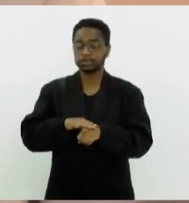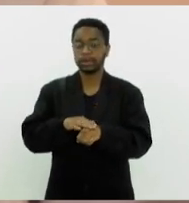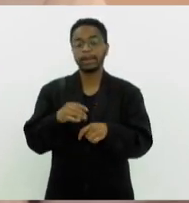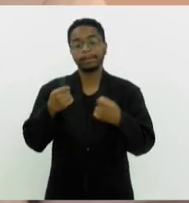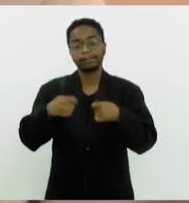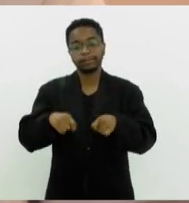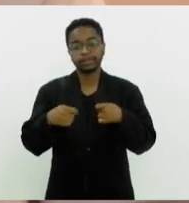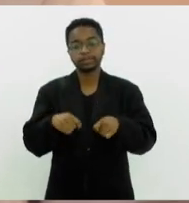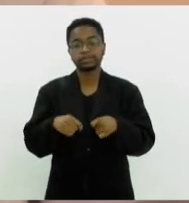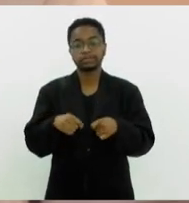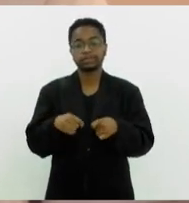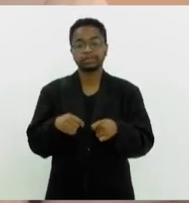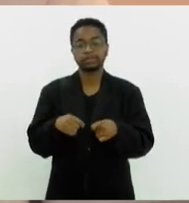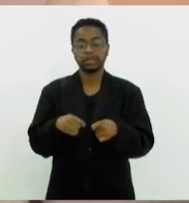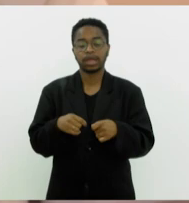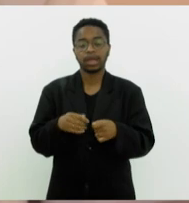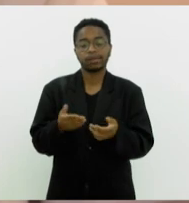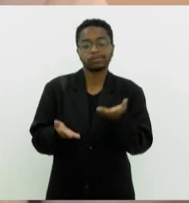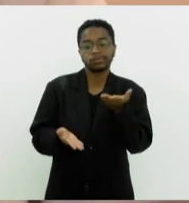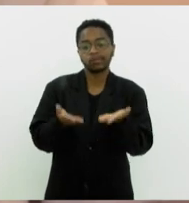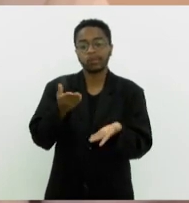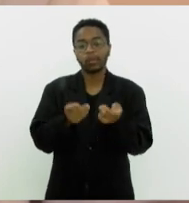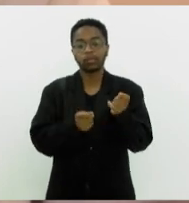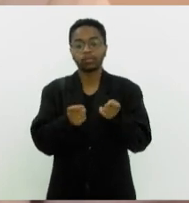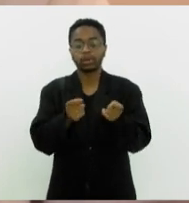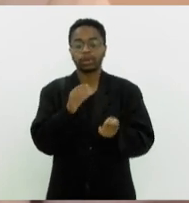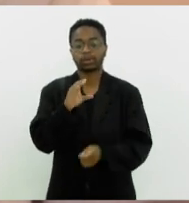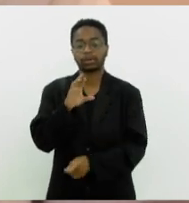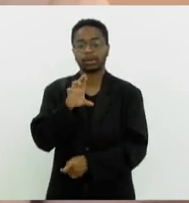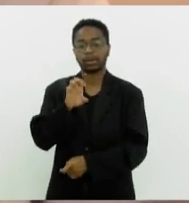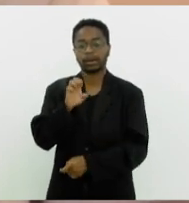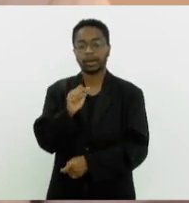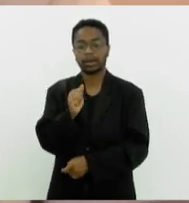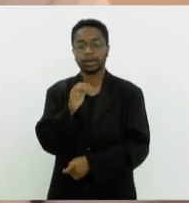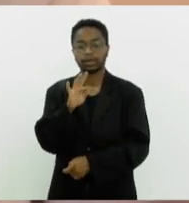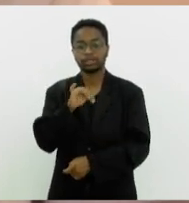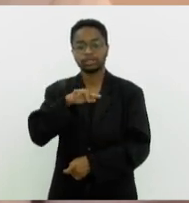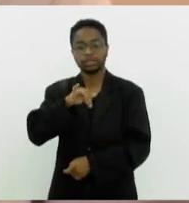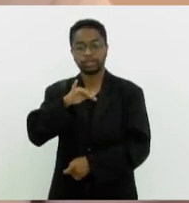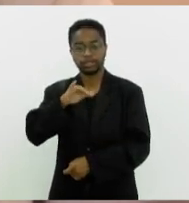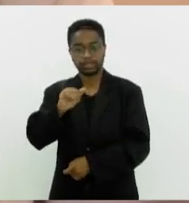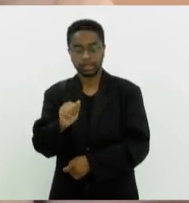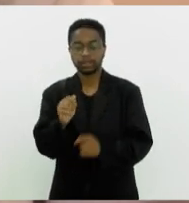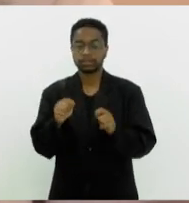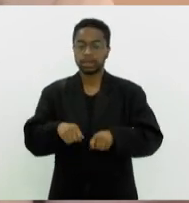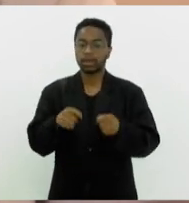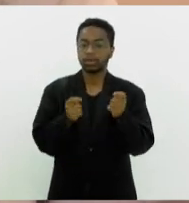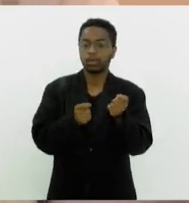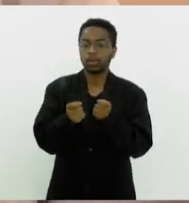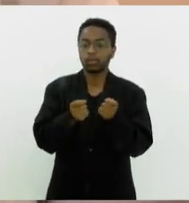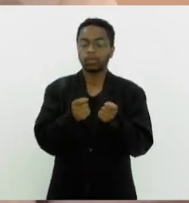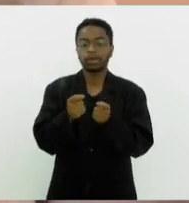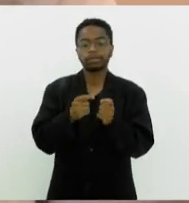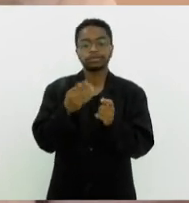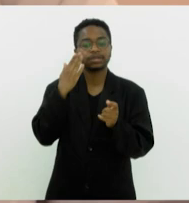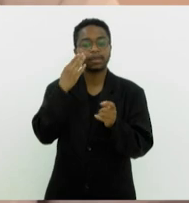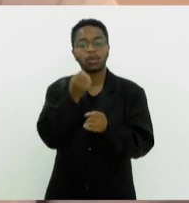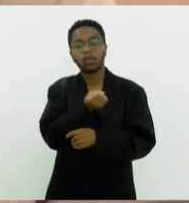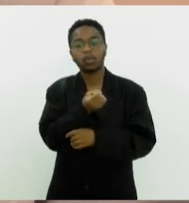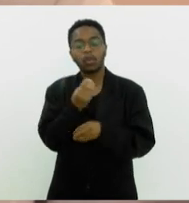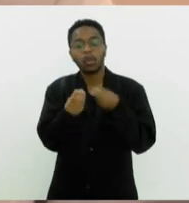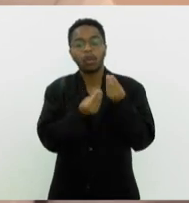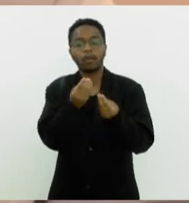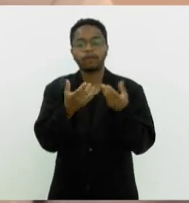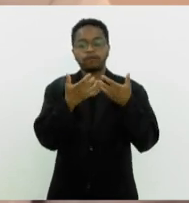gente precisa dosar a creatinina no sangue, que é um exame que serve para medir como está o funcionamento dos rins.